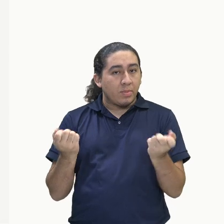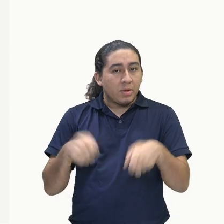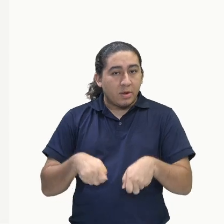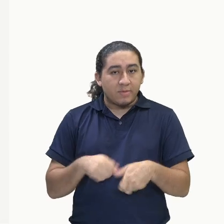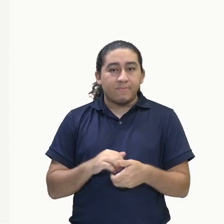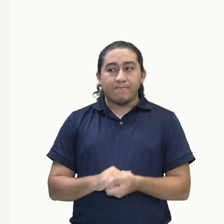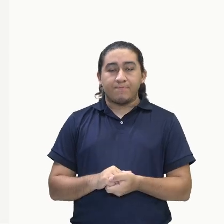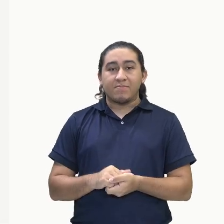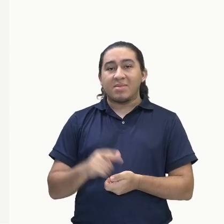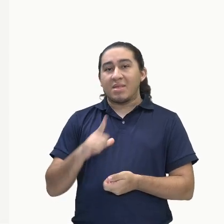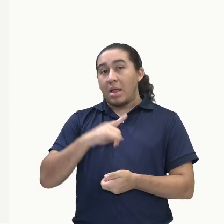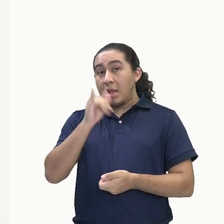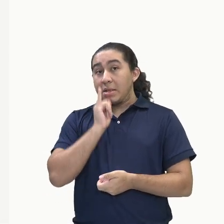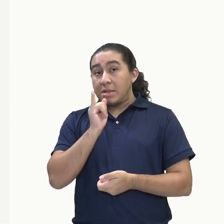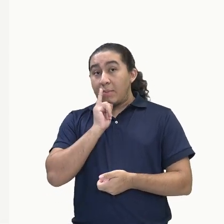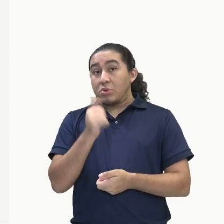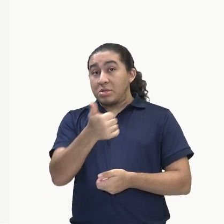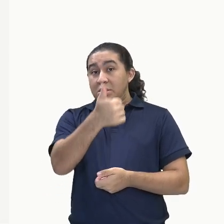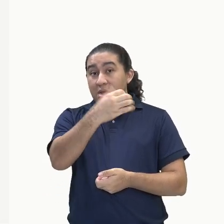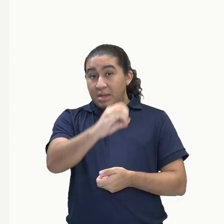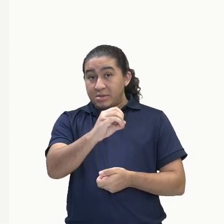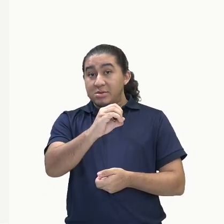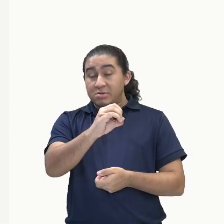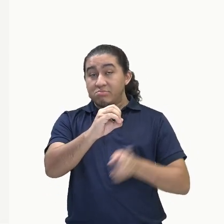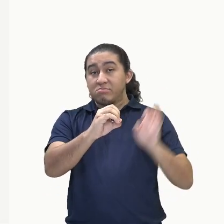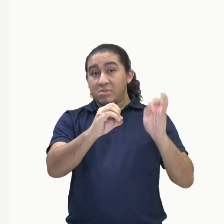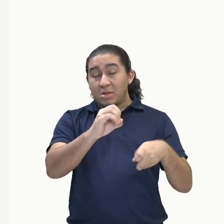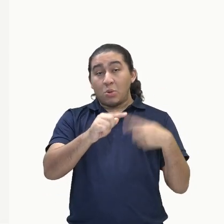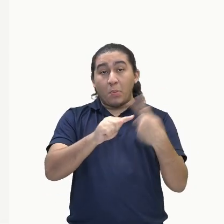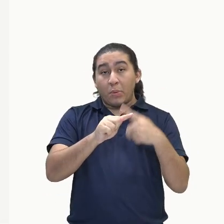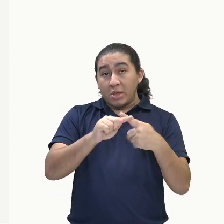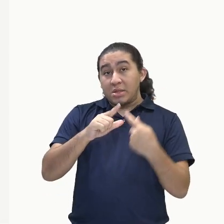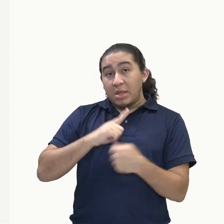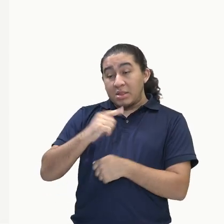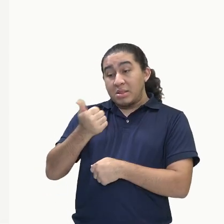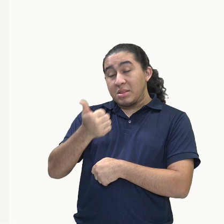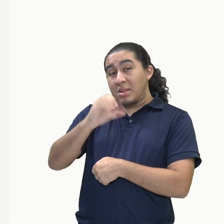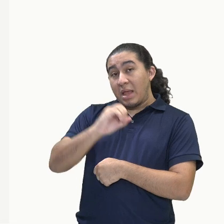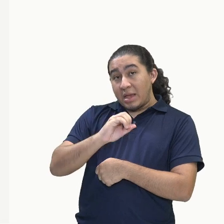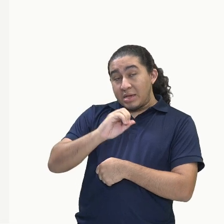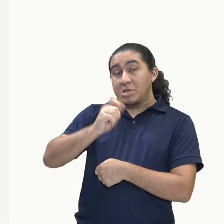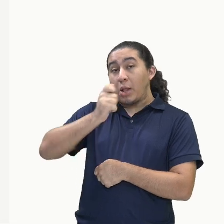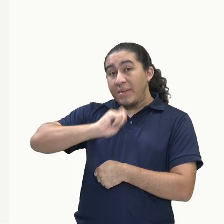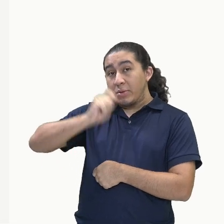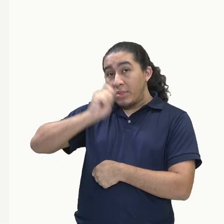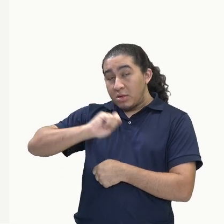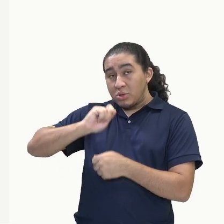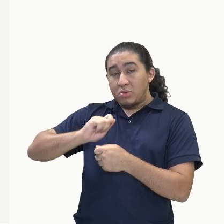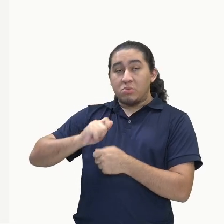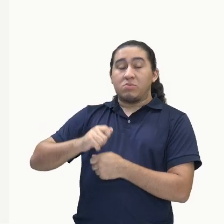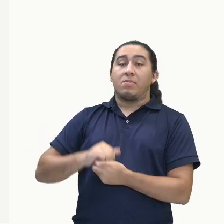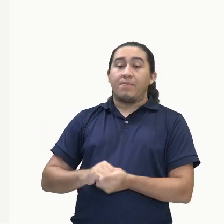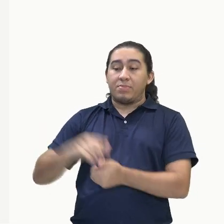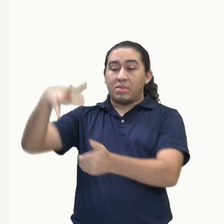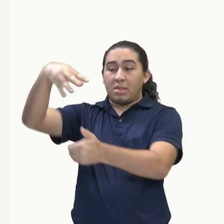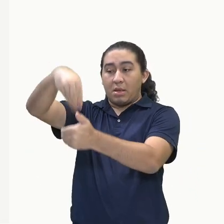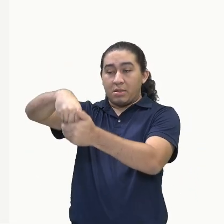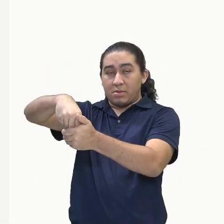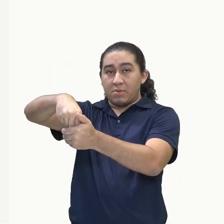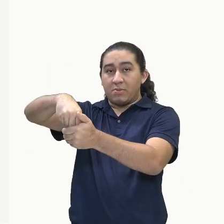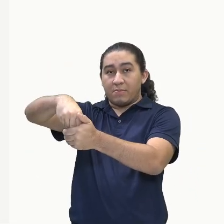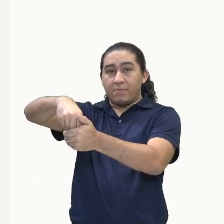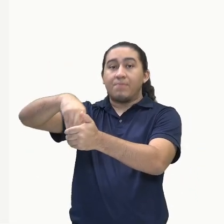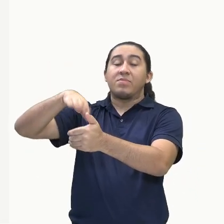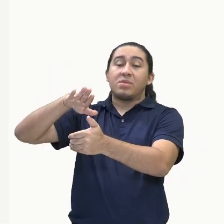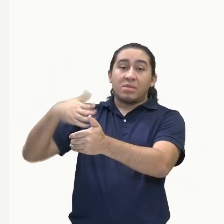Eu tenho 10 resultados possíveis. Ó. Beleza? Tenho 10 resultados possíveis. Então, logo, 10 é o